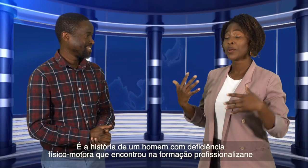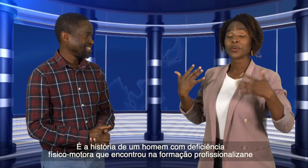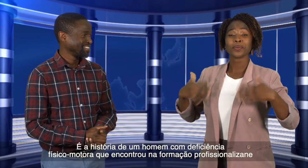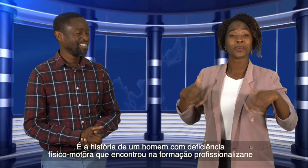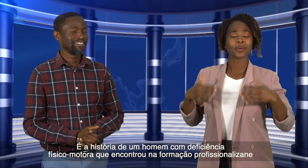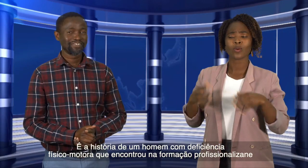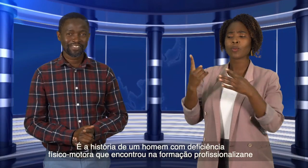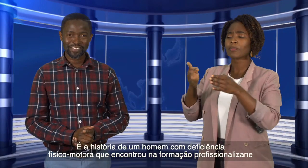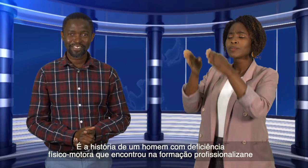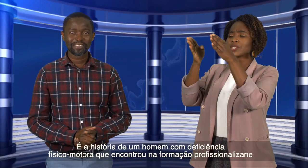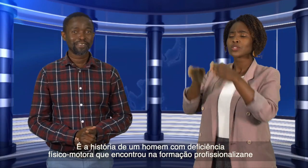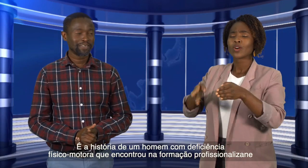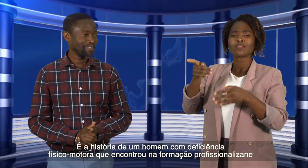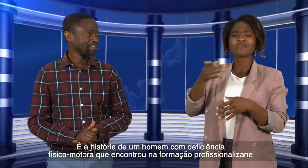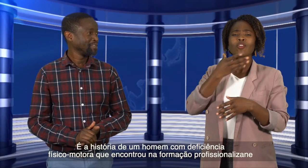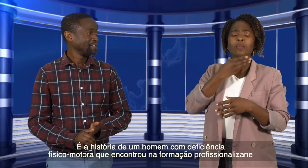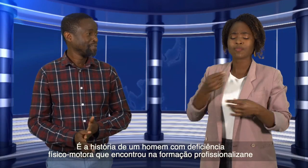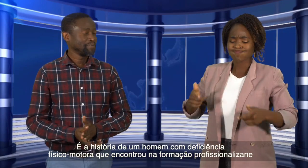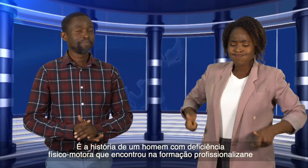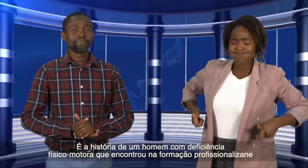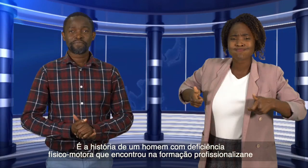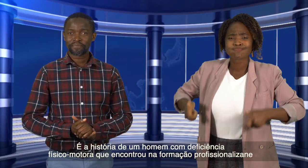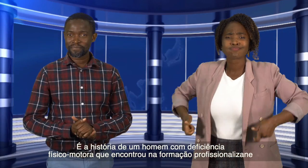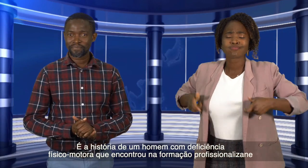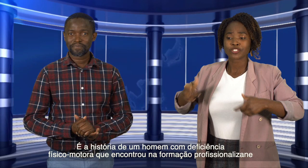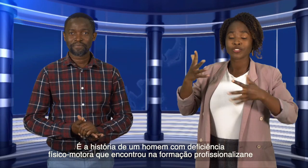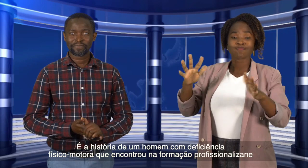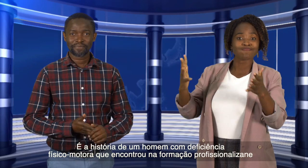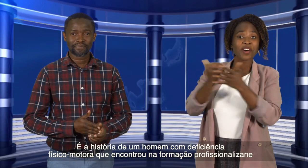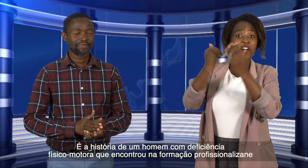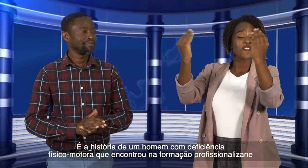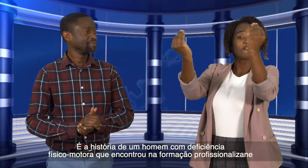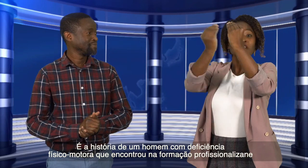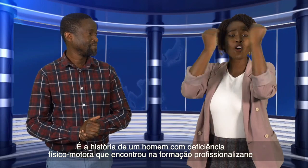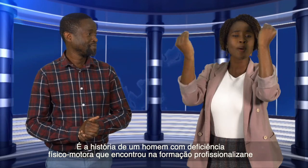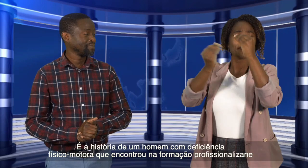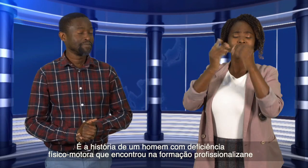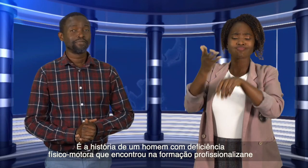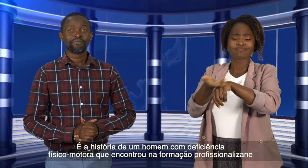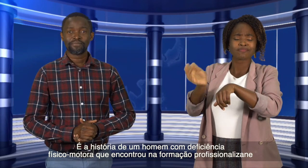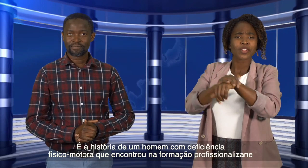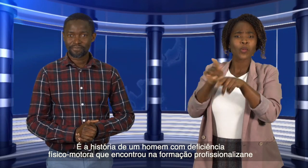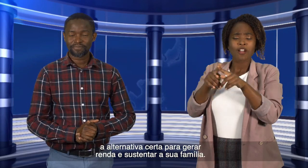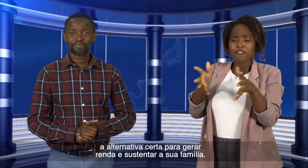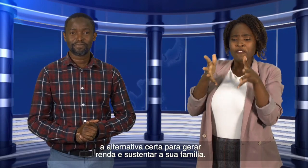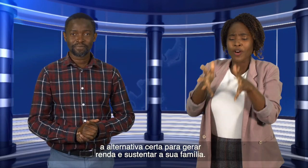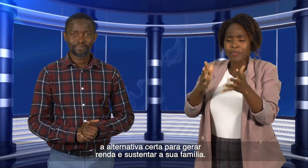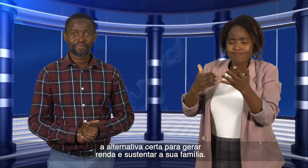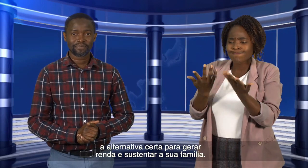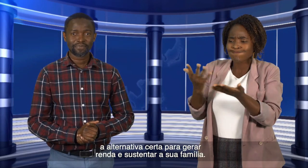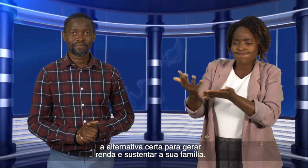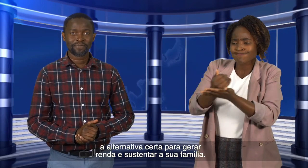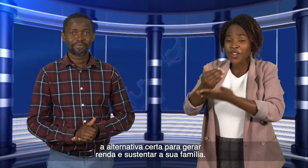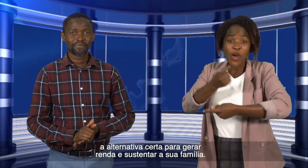É a história de um homem com deficiência físico-motora que encontrou na formação profissionalizante a